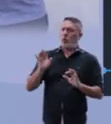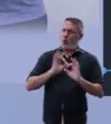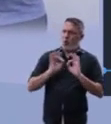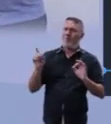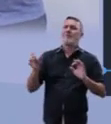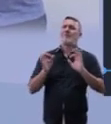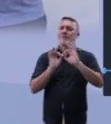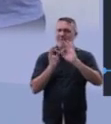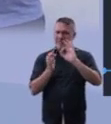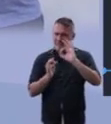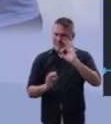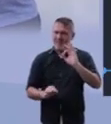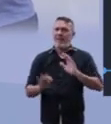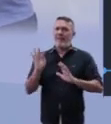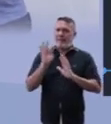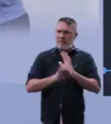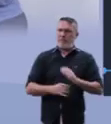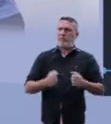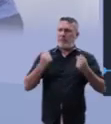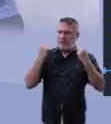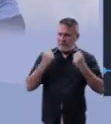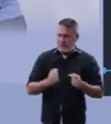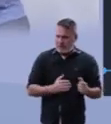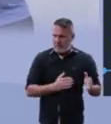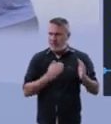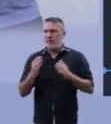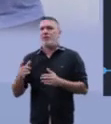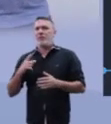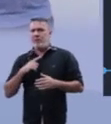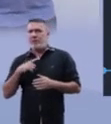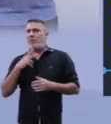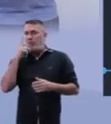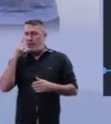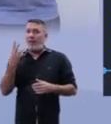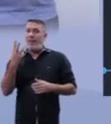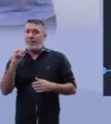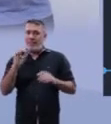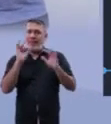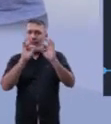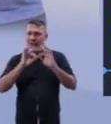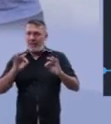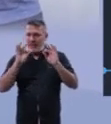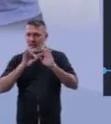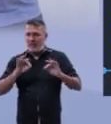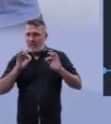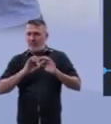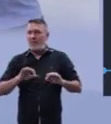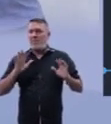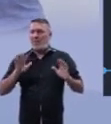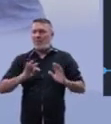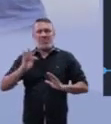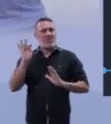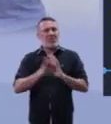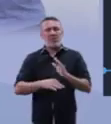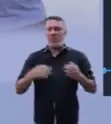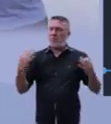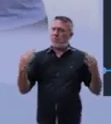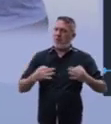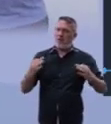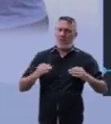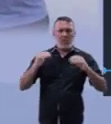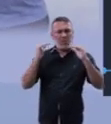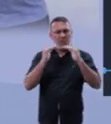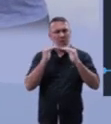texto. Realmente é um texto longo. Esse texto, obviamente, ele trabalhou em 30 linhas, mas é um texto perfeito,